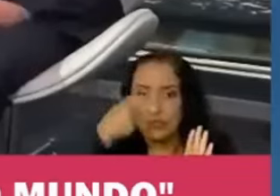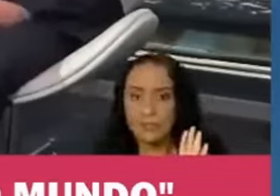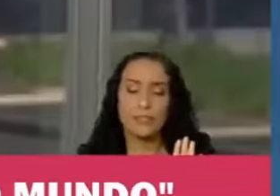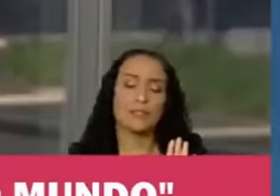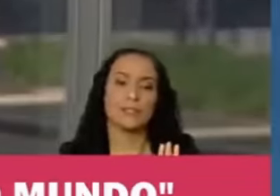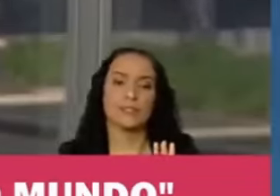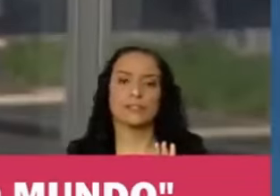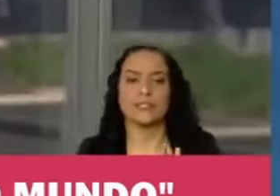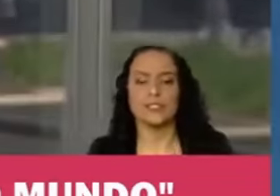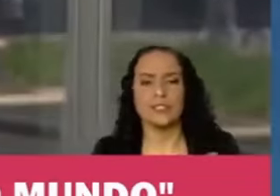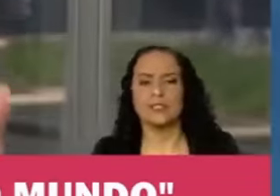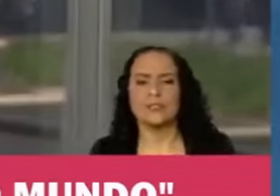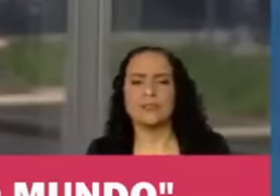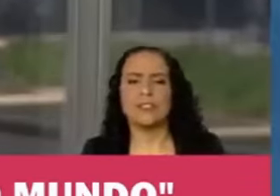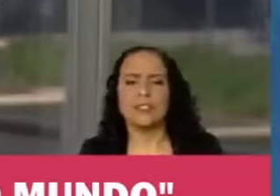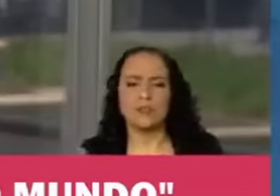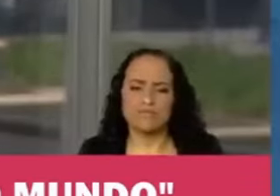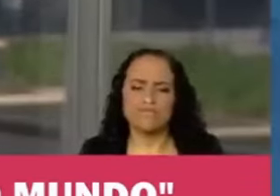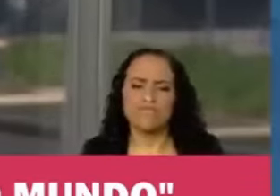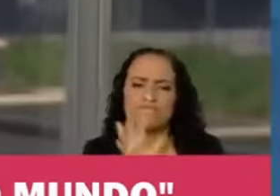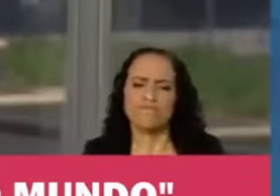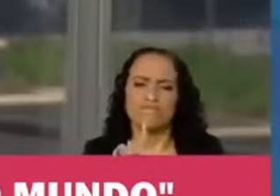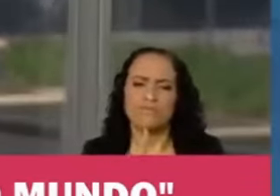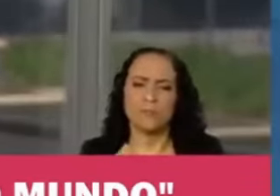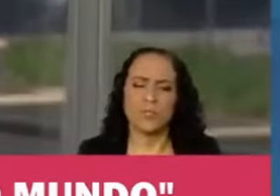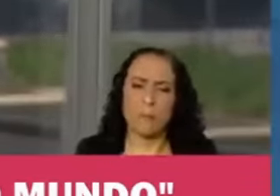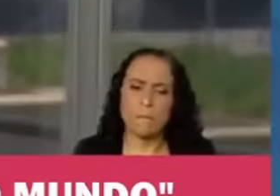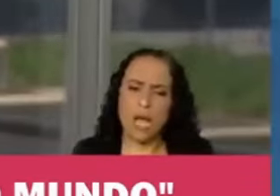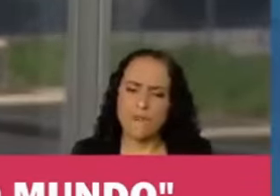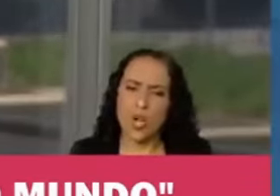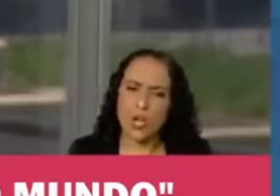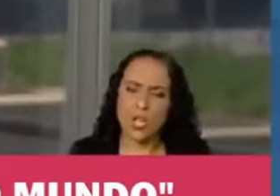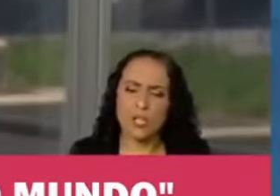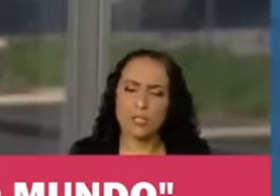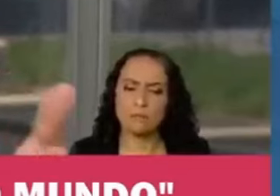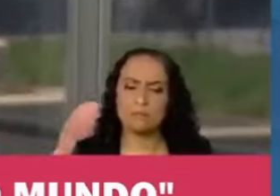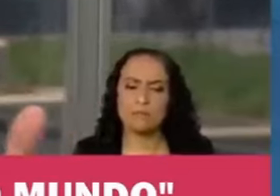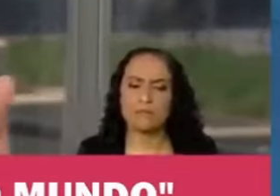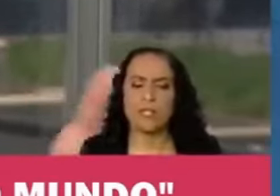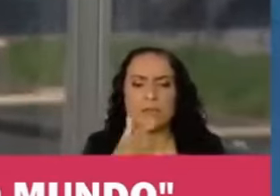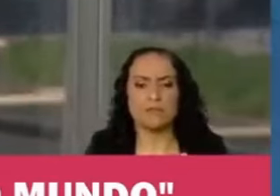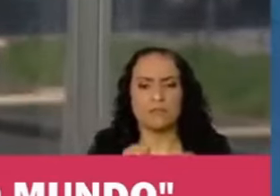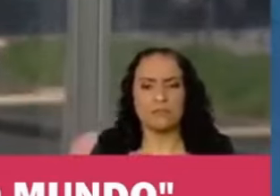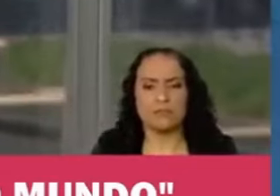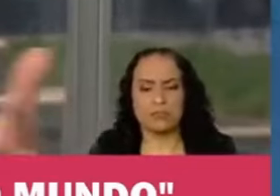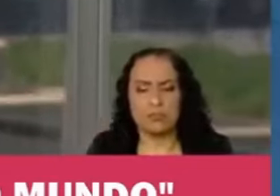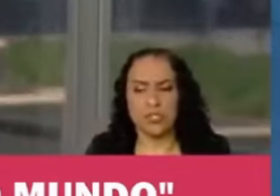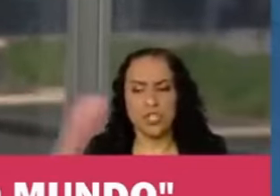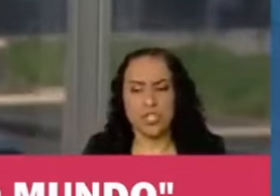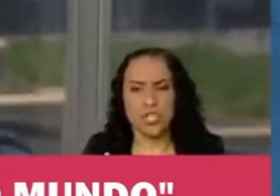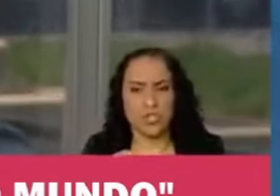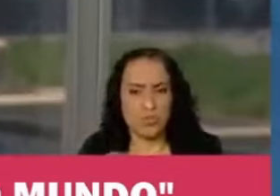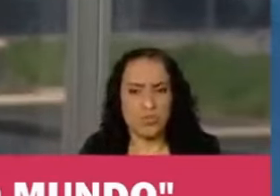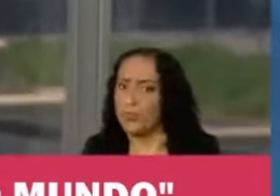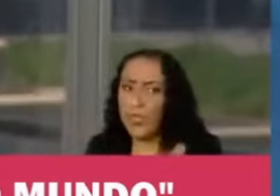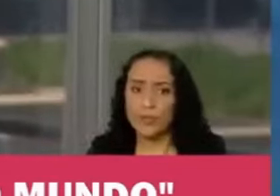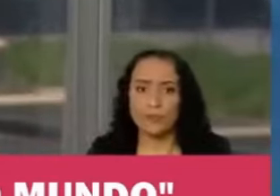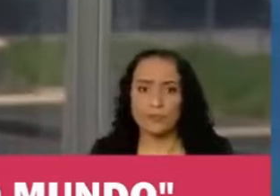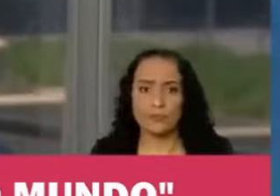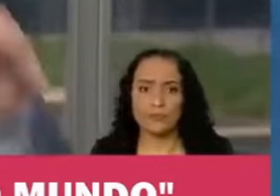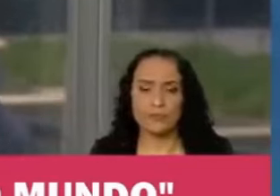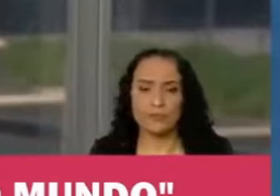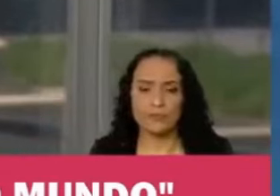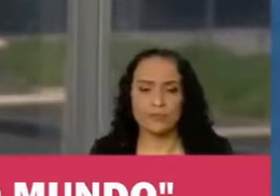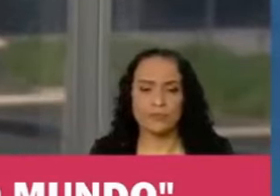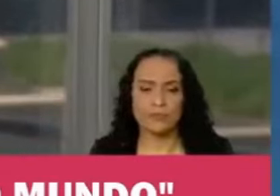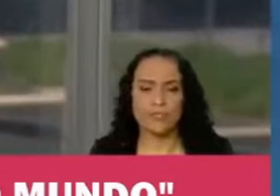artificial. O que isso provocou? Quer dizer, provocou uma distribuição mais equânime da riqueza no mundo? Não.